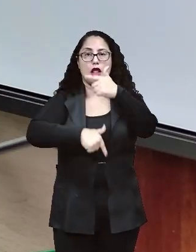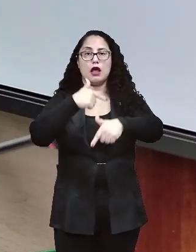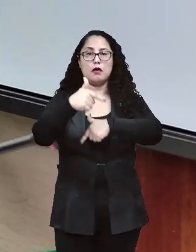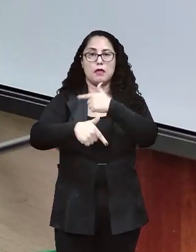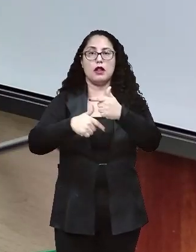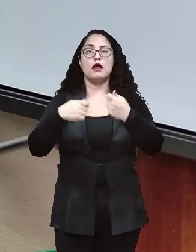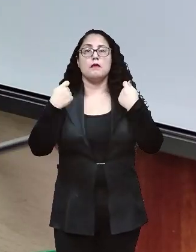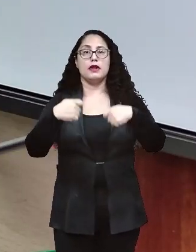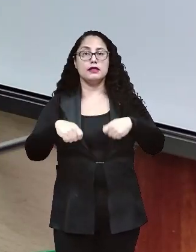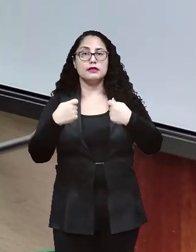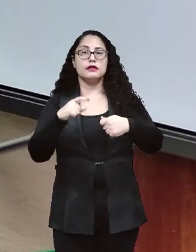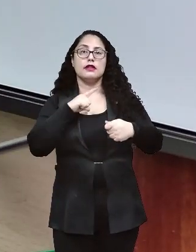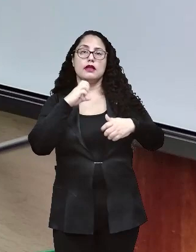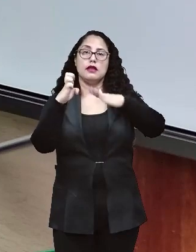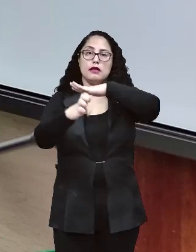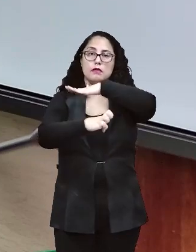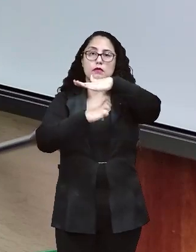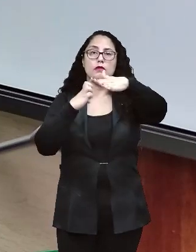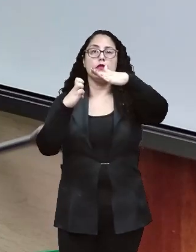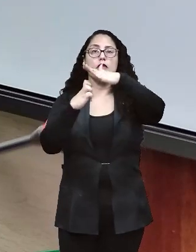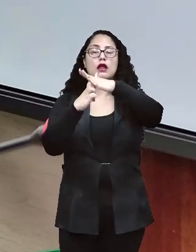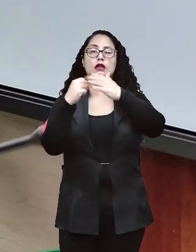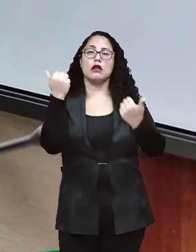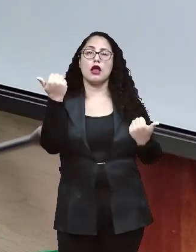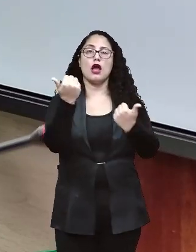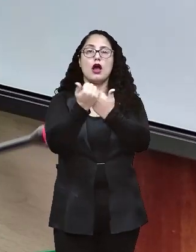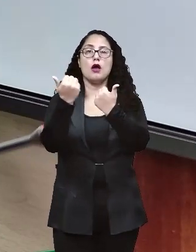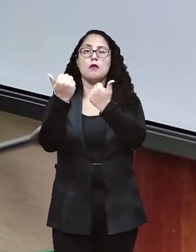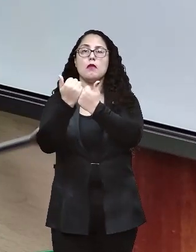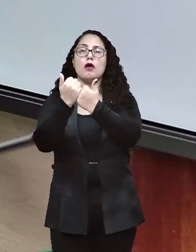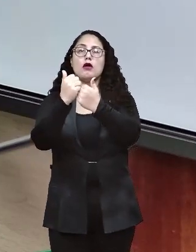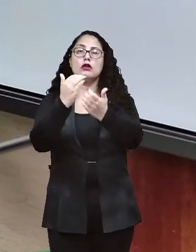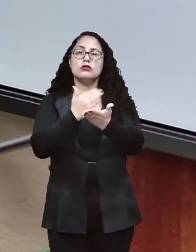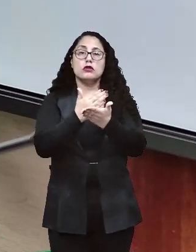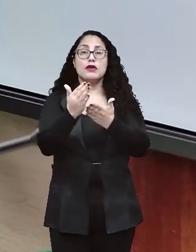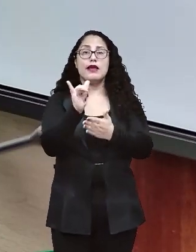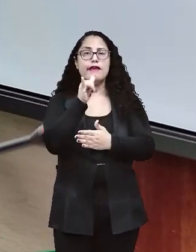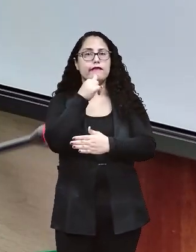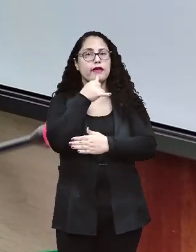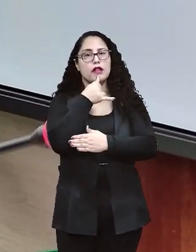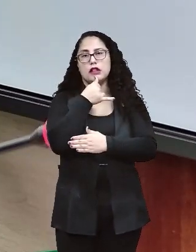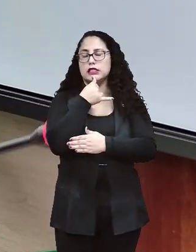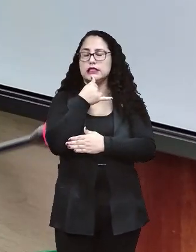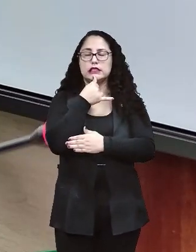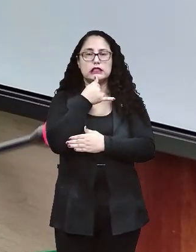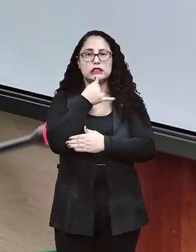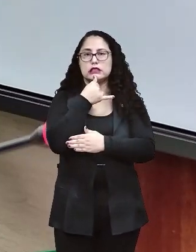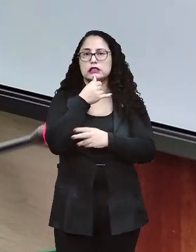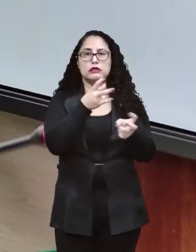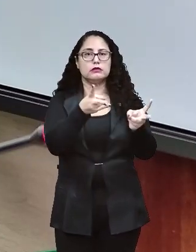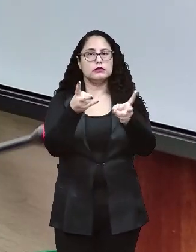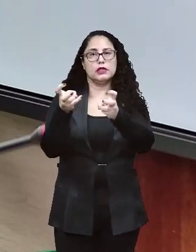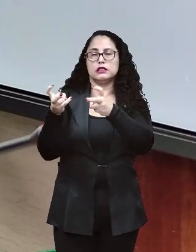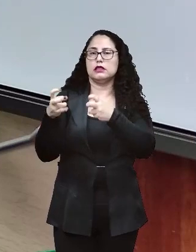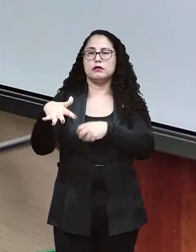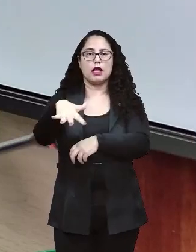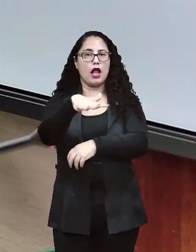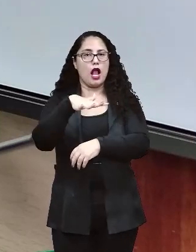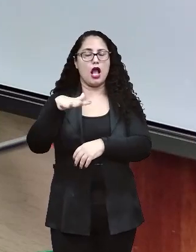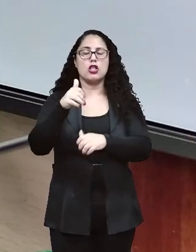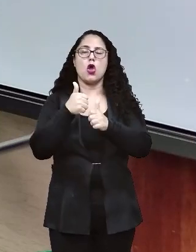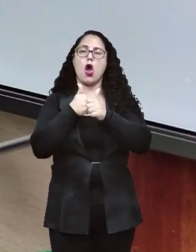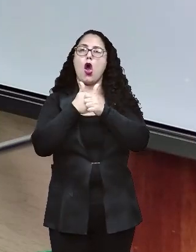tenha empresas, né, que apoiem essa iniciativa, porque infelizmente a gente vê muitos casos, assim,